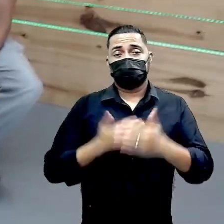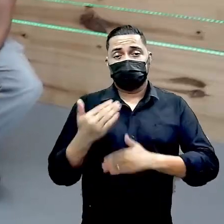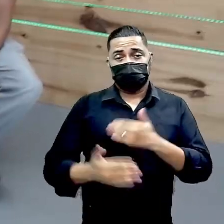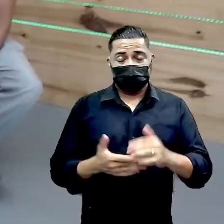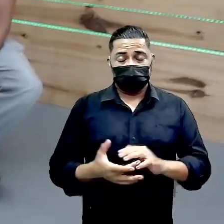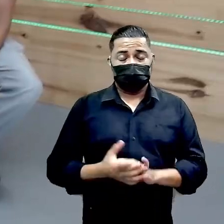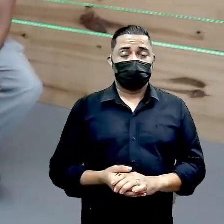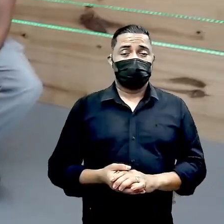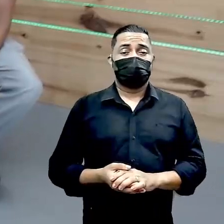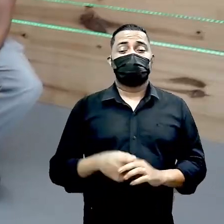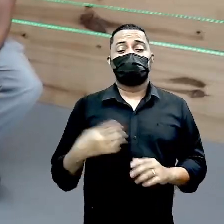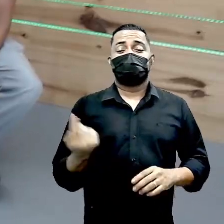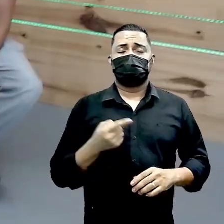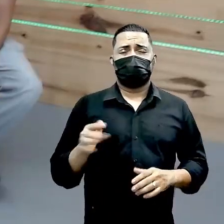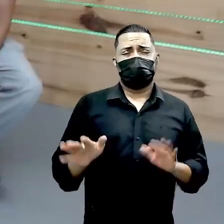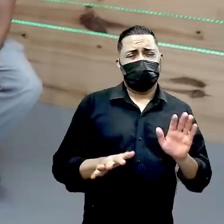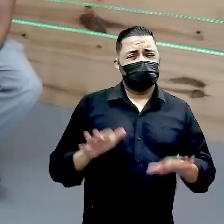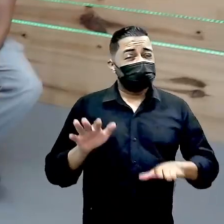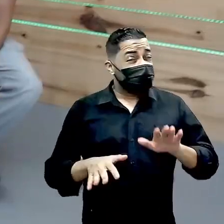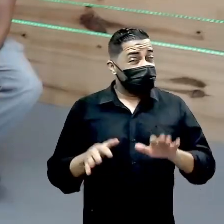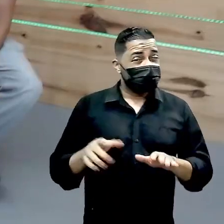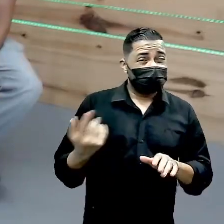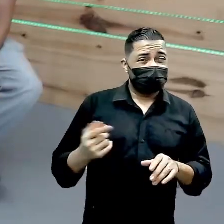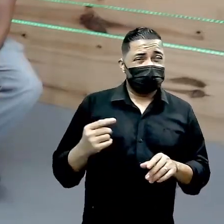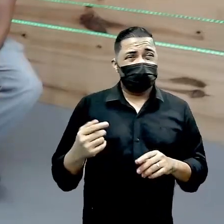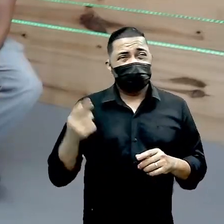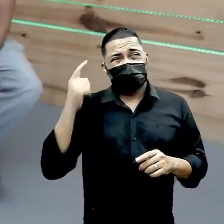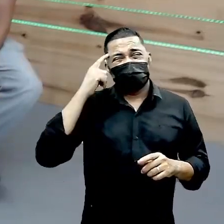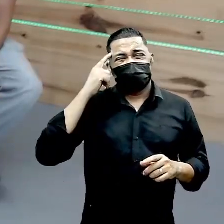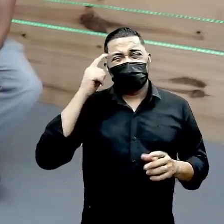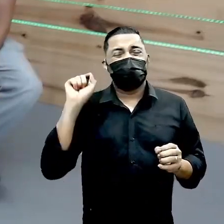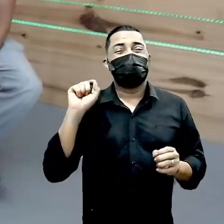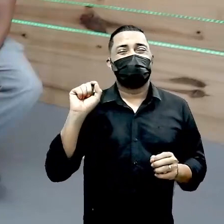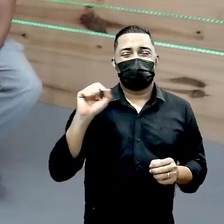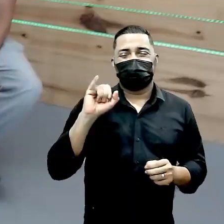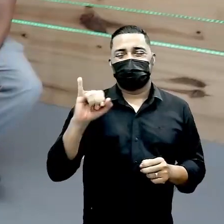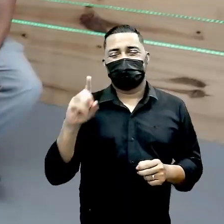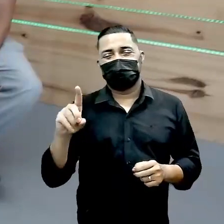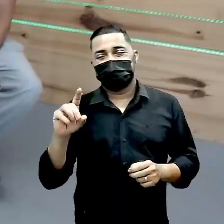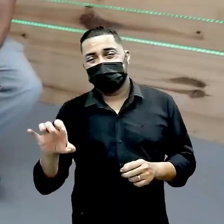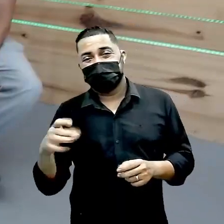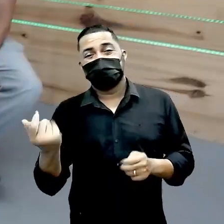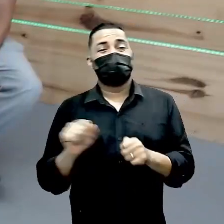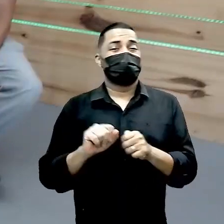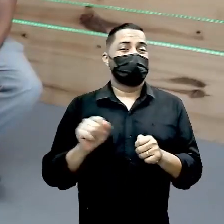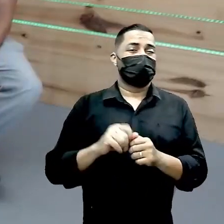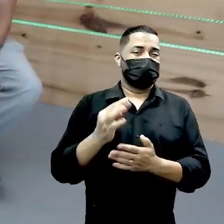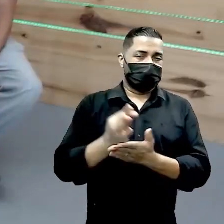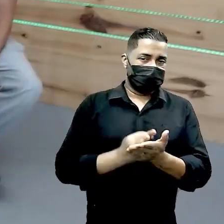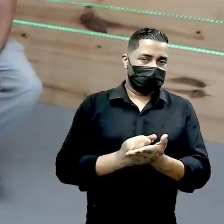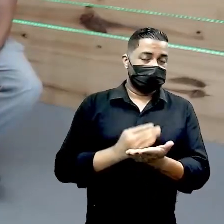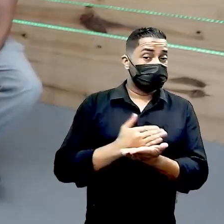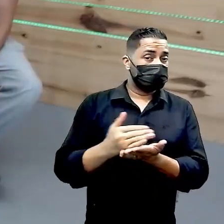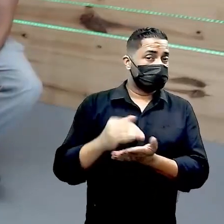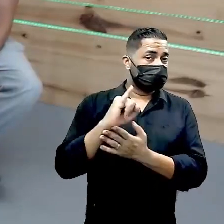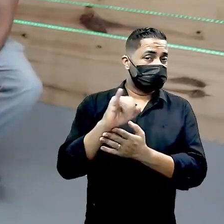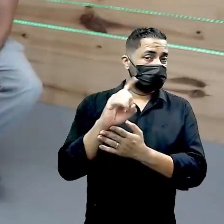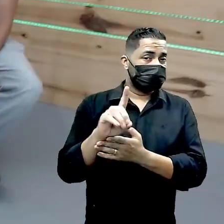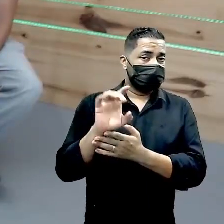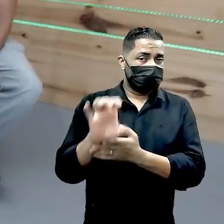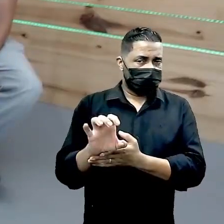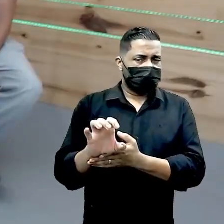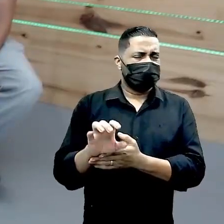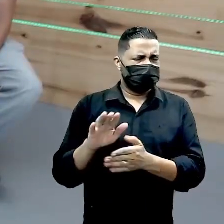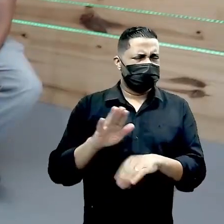desenvolvimento, a gente está desenhando um pouquinho, né? O que é IDE, o que é editor de texto. Vamos começar por IDE, apesar de ser um pouquinho